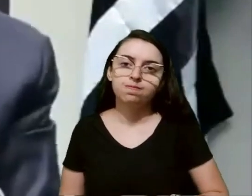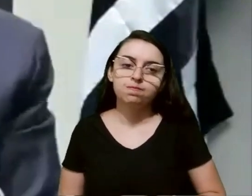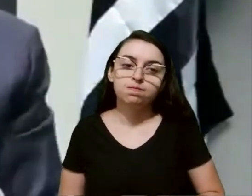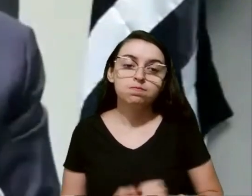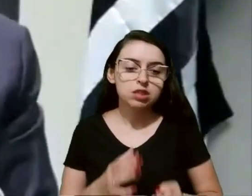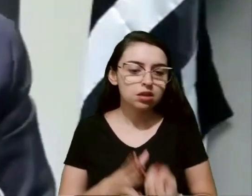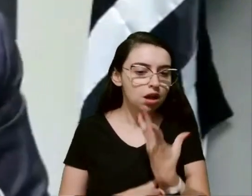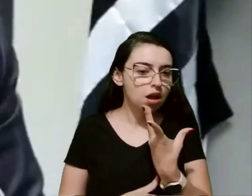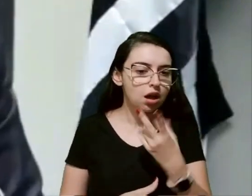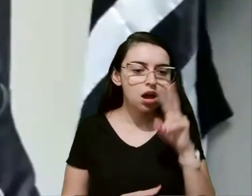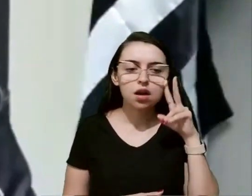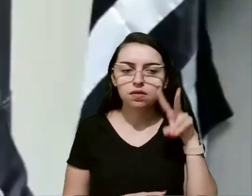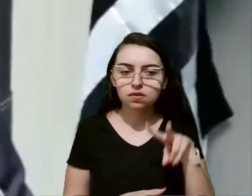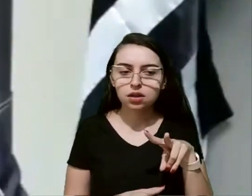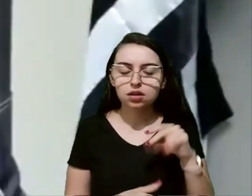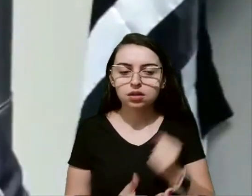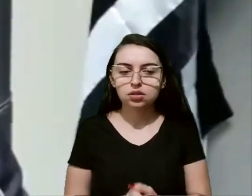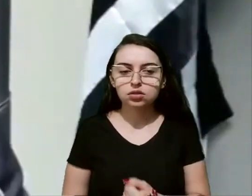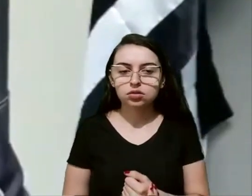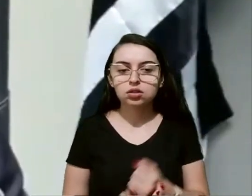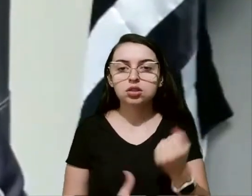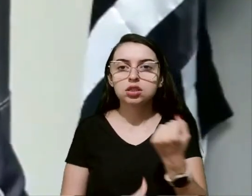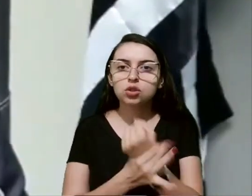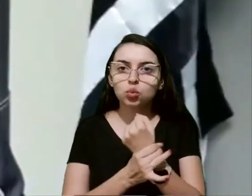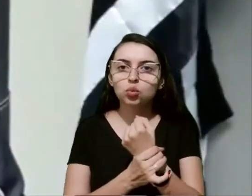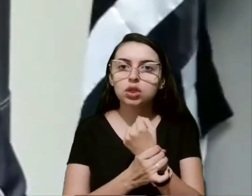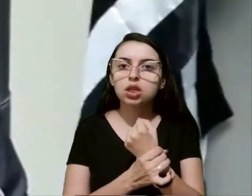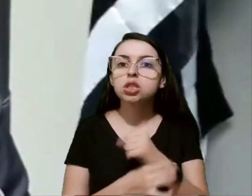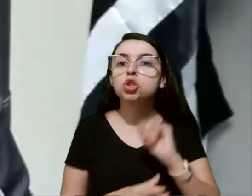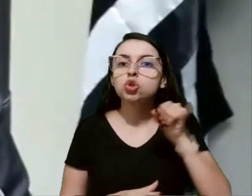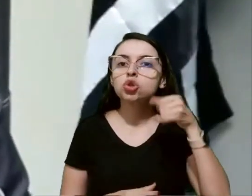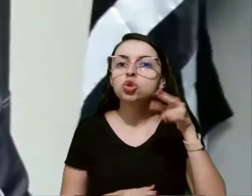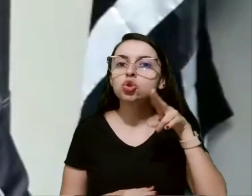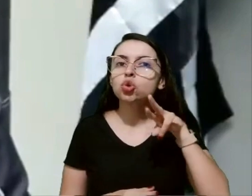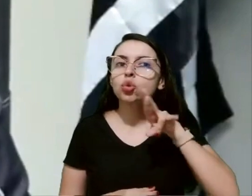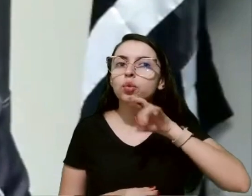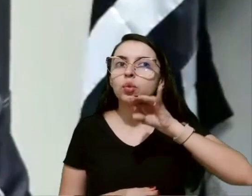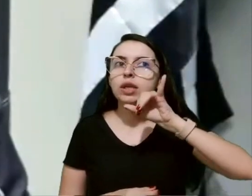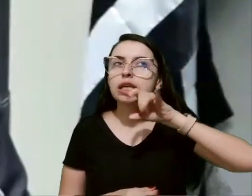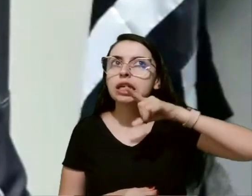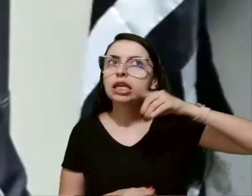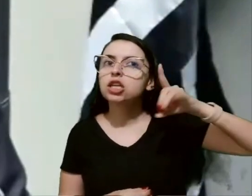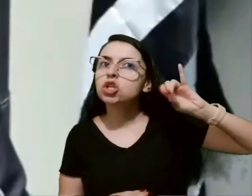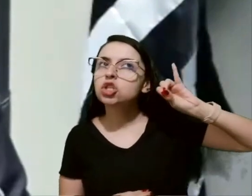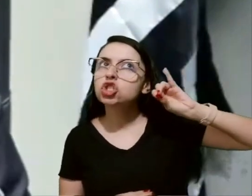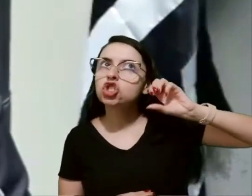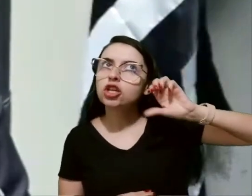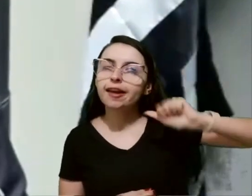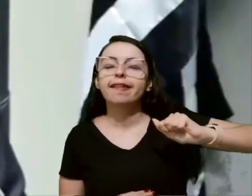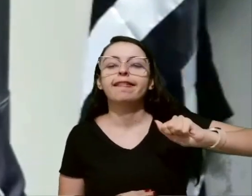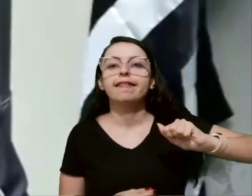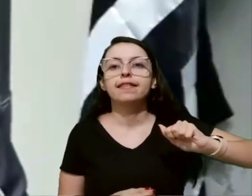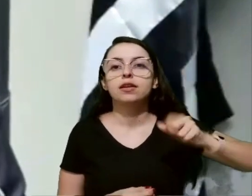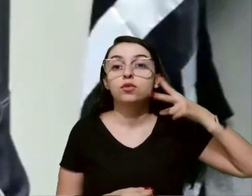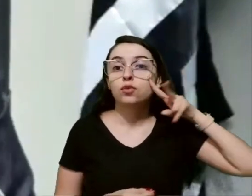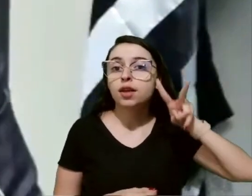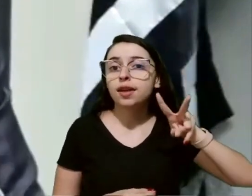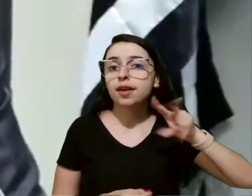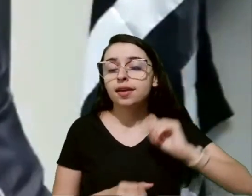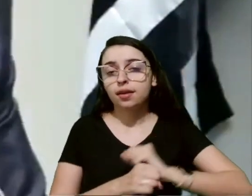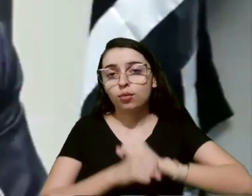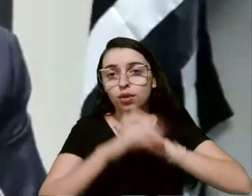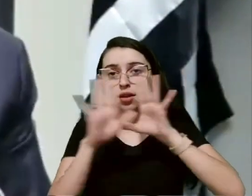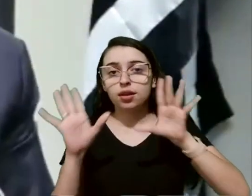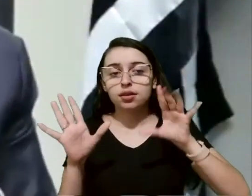tem uma descoberta que eu acho muito curiosa, porque a gente fala muito de segurança jurídica, né? E da necessidade de você ter previsibilidade, o